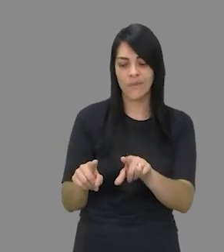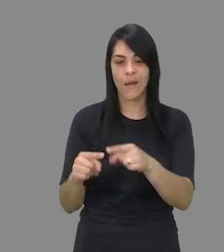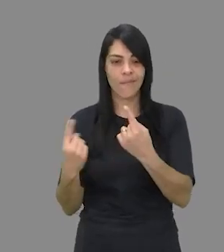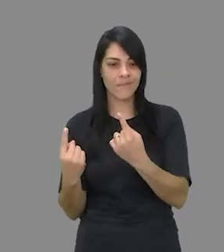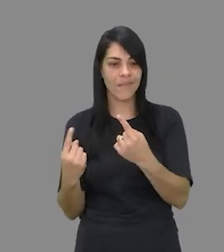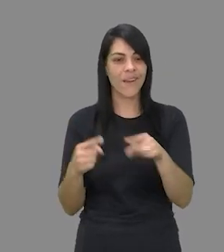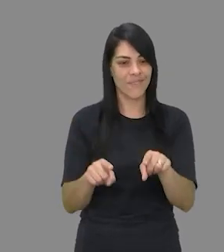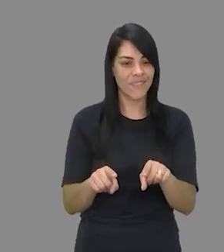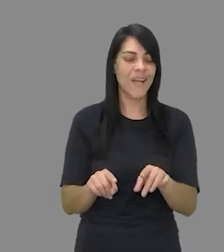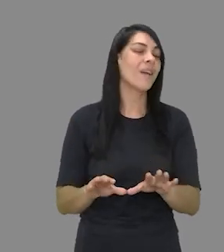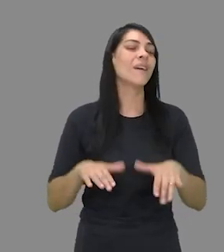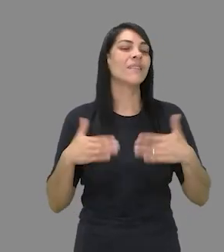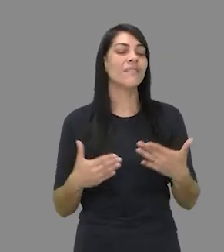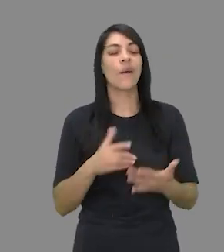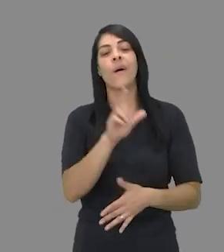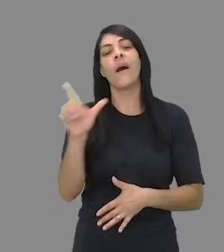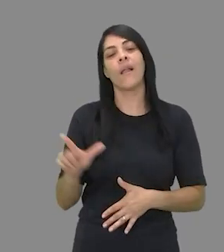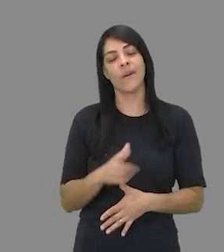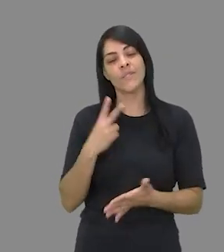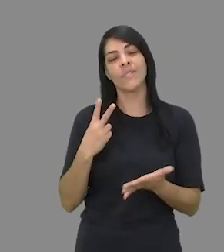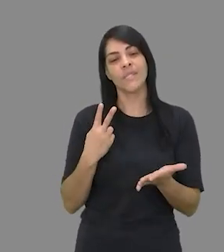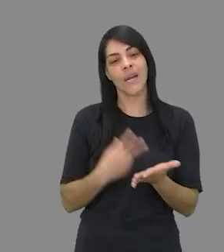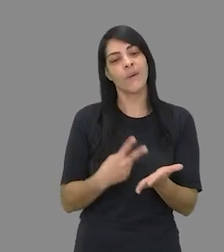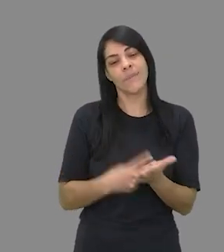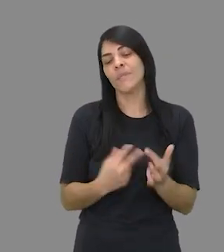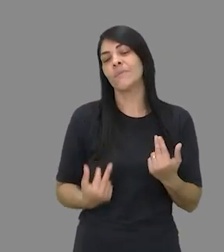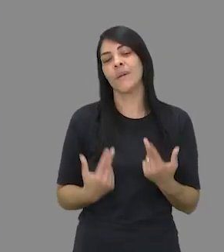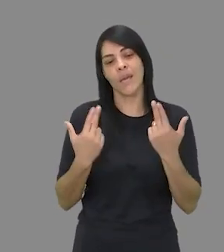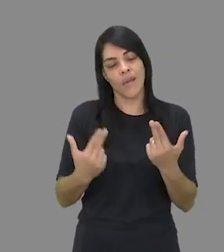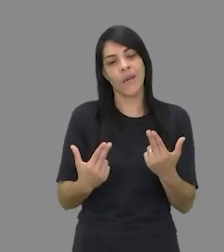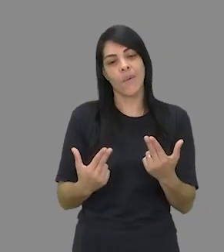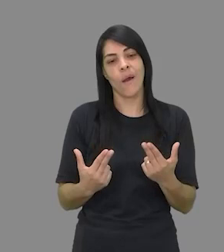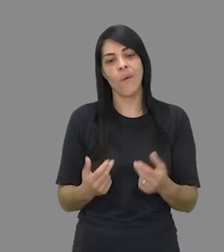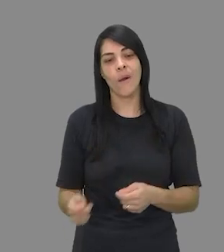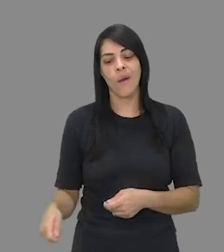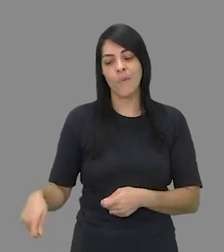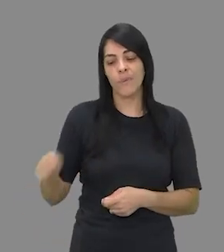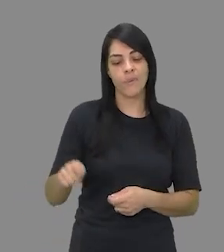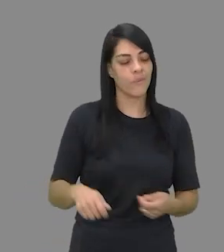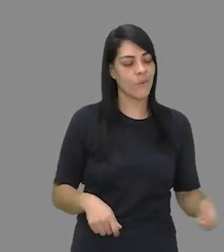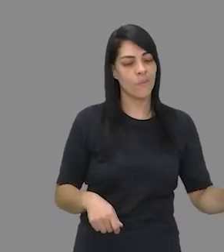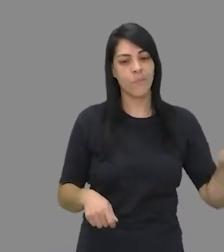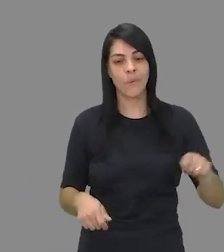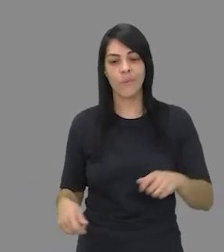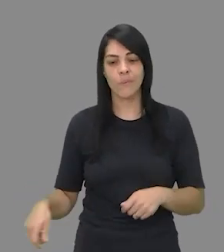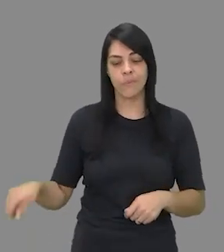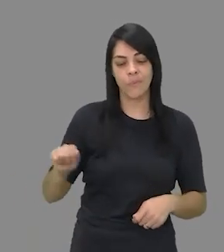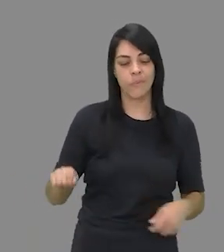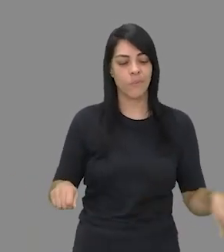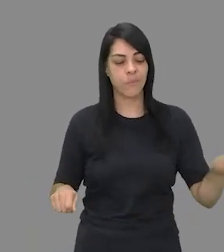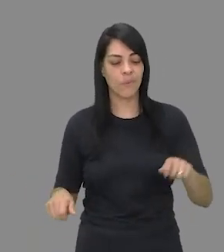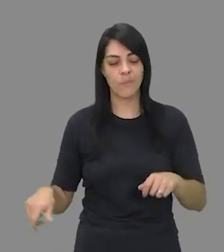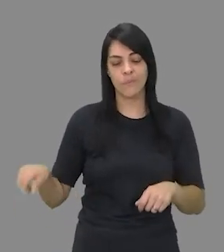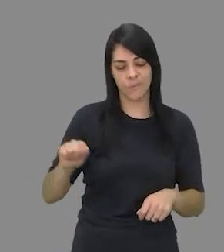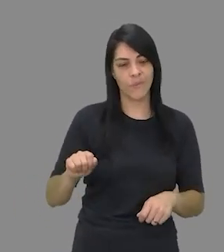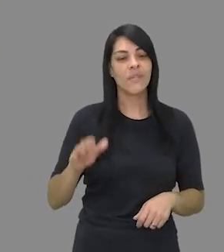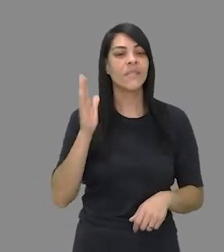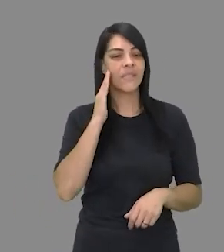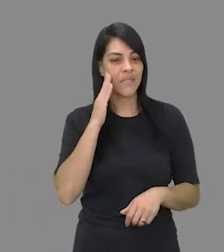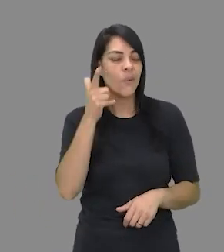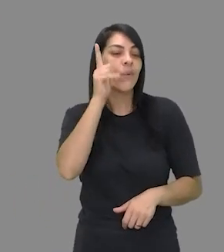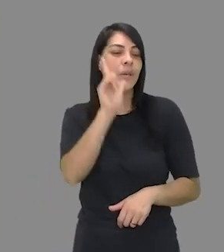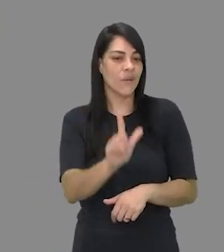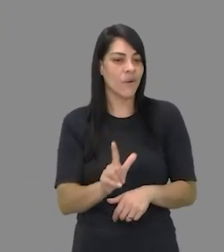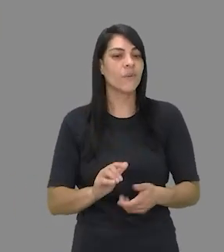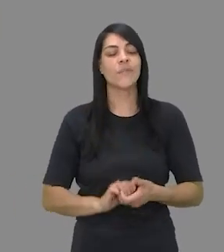mesma. Eu, com tênis de mesa, o meu objetivo, assim como o do meu adversário, é que nós marquemos pontos com a bolinha